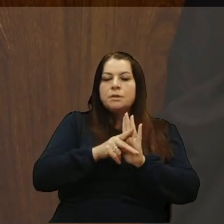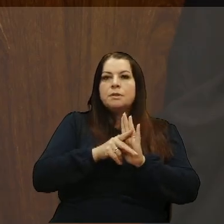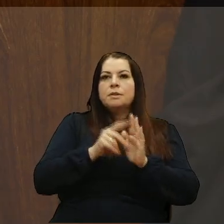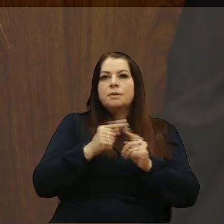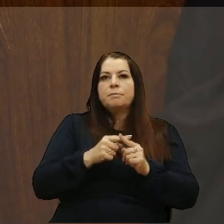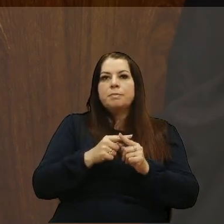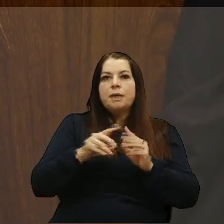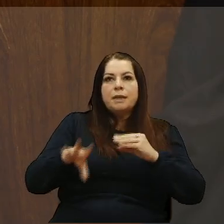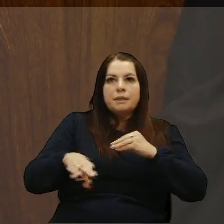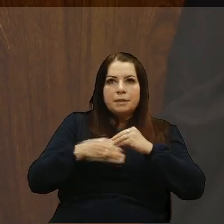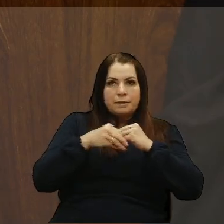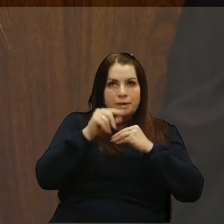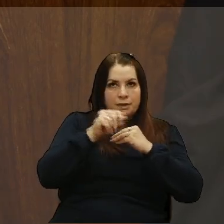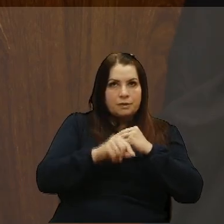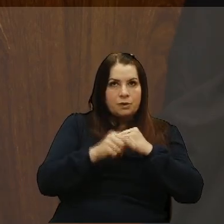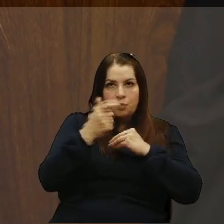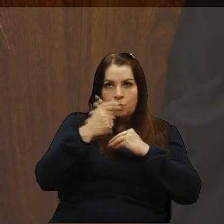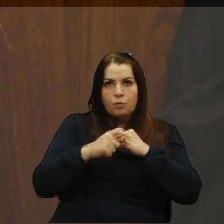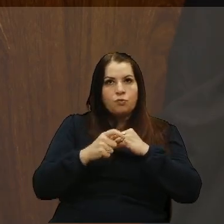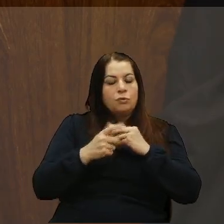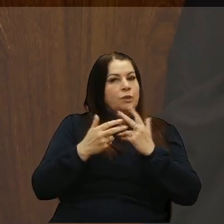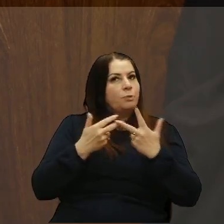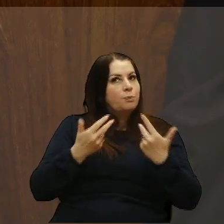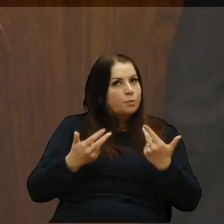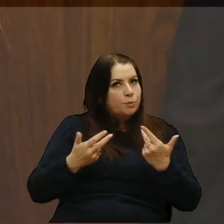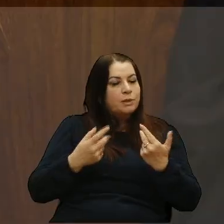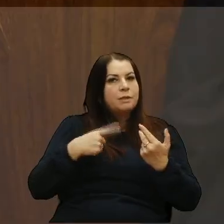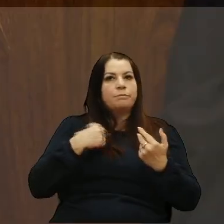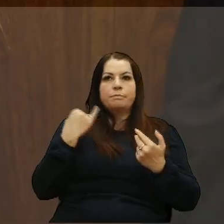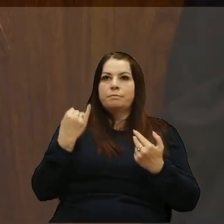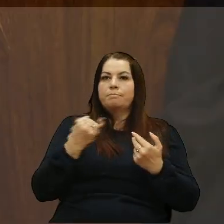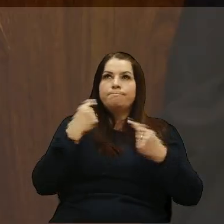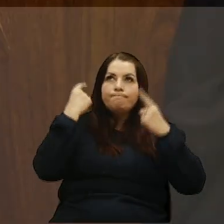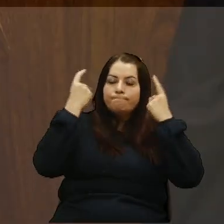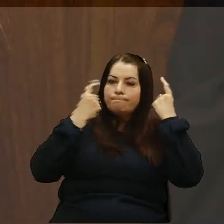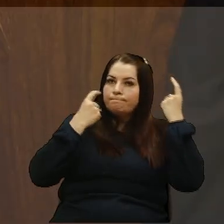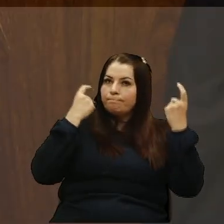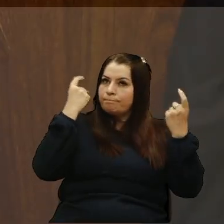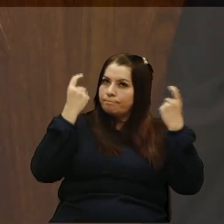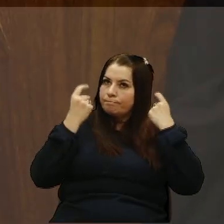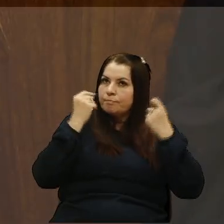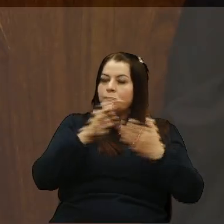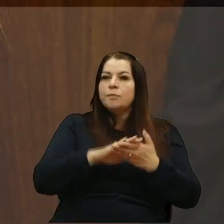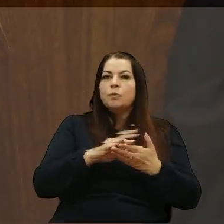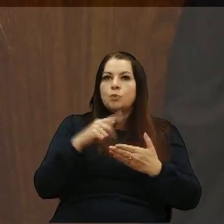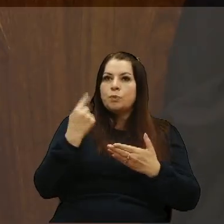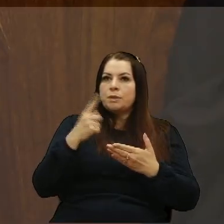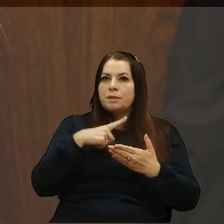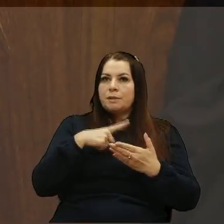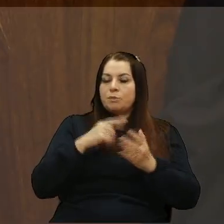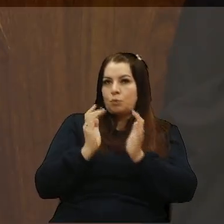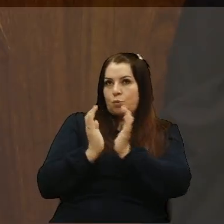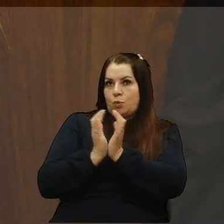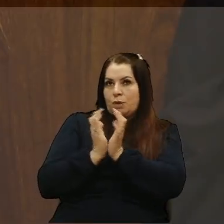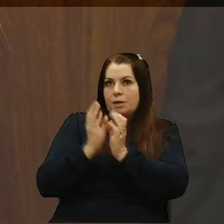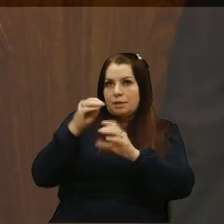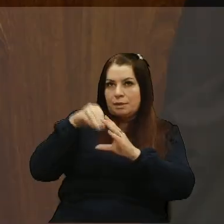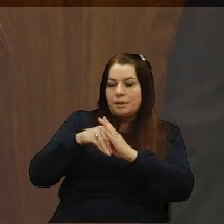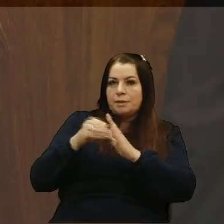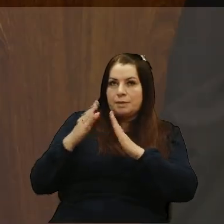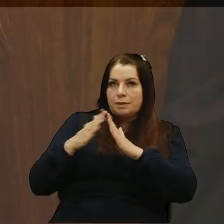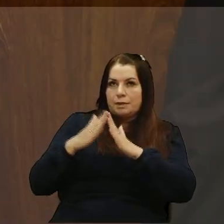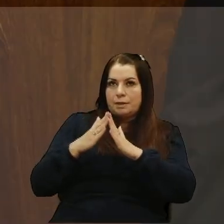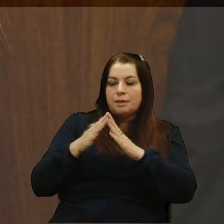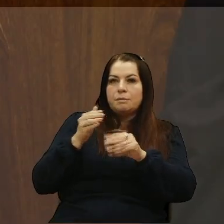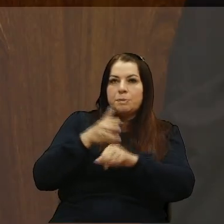para acrescentar nessa questão, eu acho que tem um ponto que ele é muito preocupante, que é nós termos colegas dentro desta casa